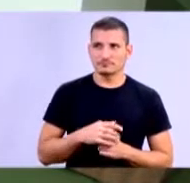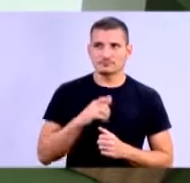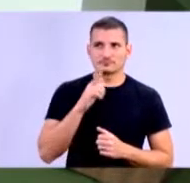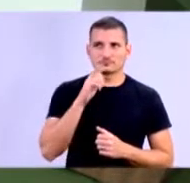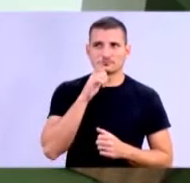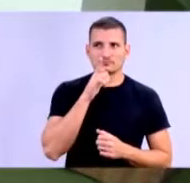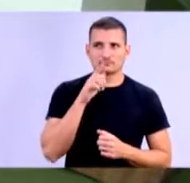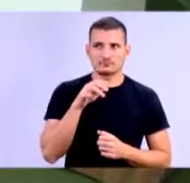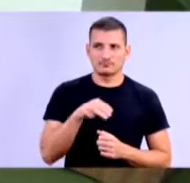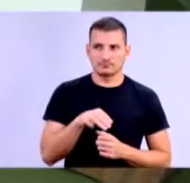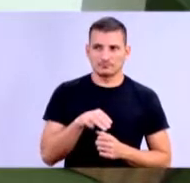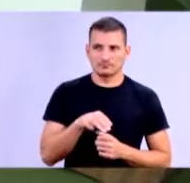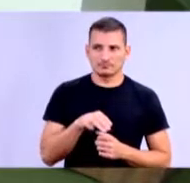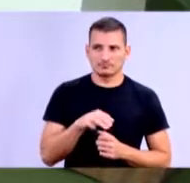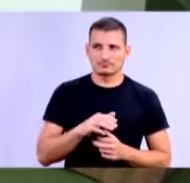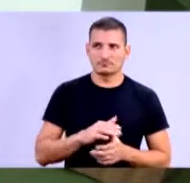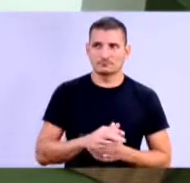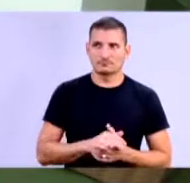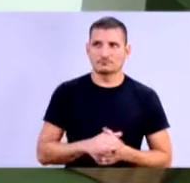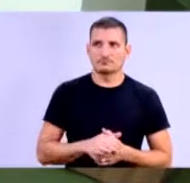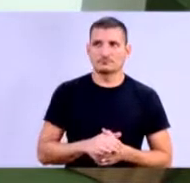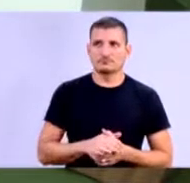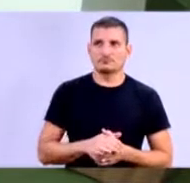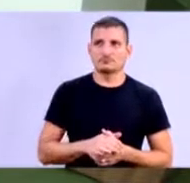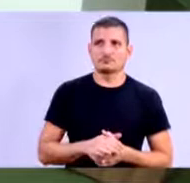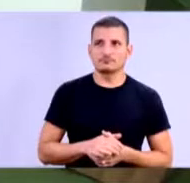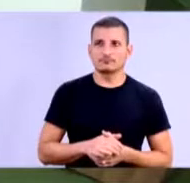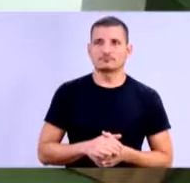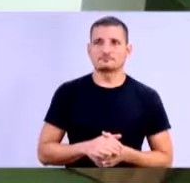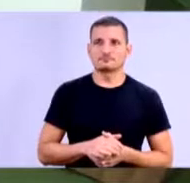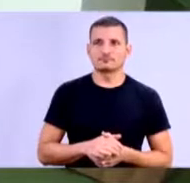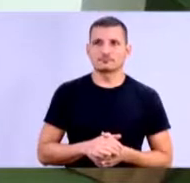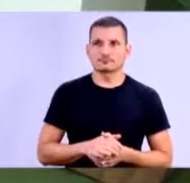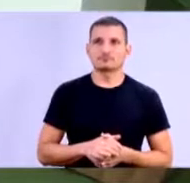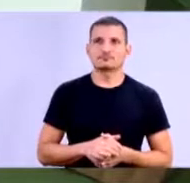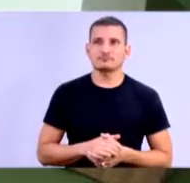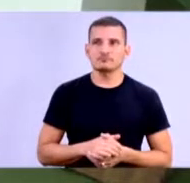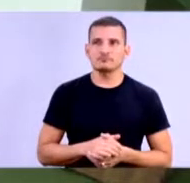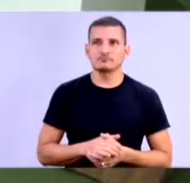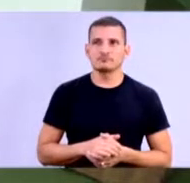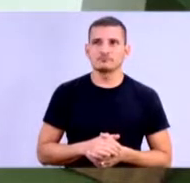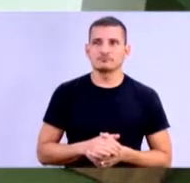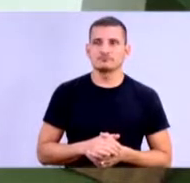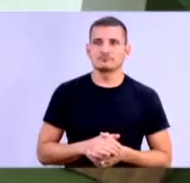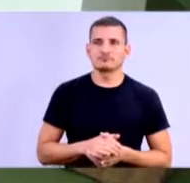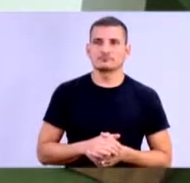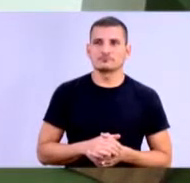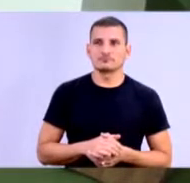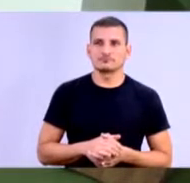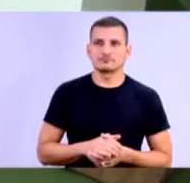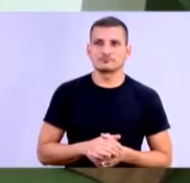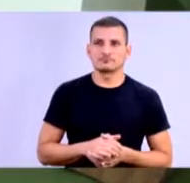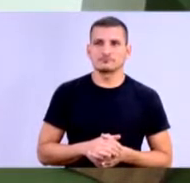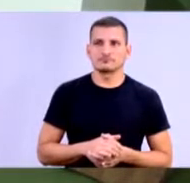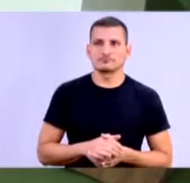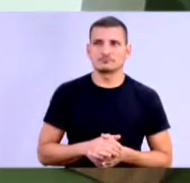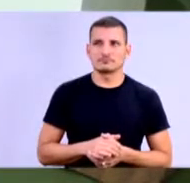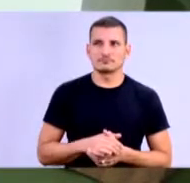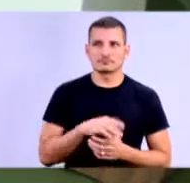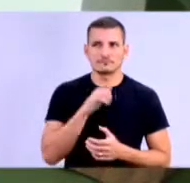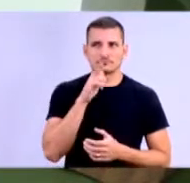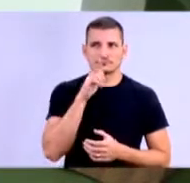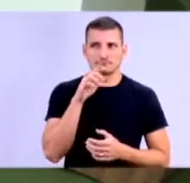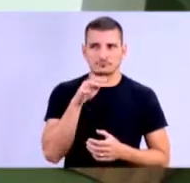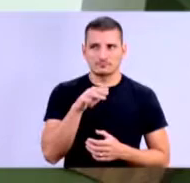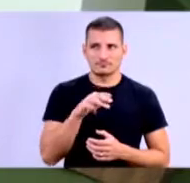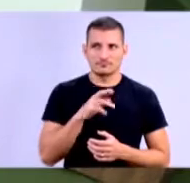Guajará, minha cidade natal. A senhora sabia? Minha cidade natal, né? Guajará, aquele abraço. Diz que significa, né, o